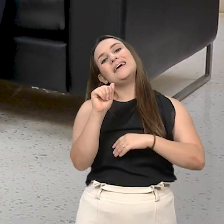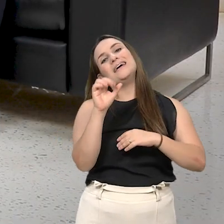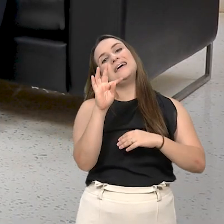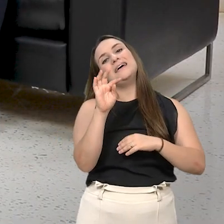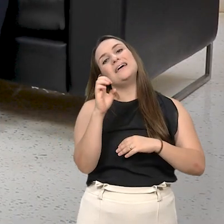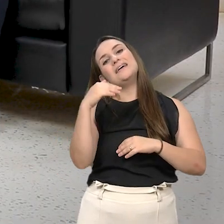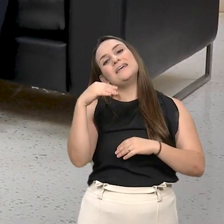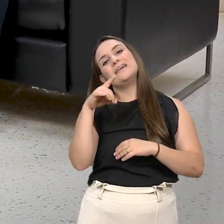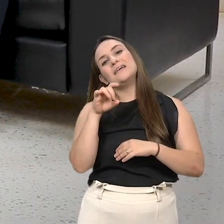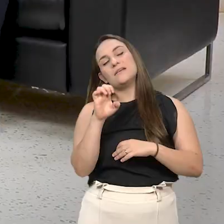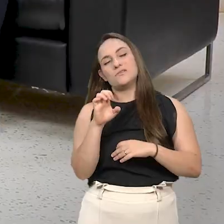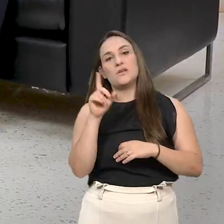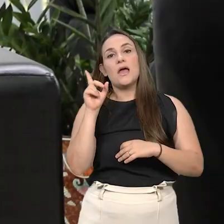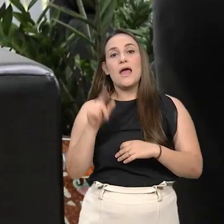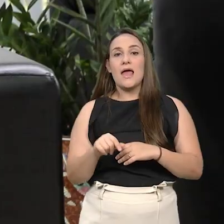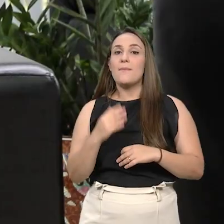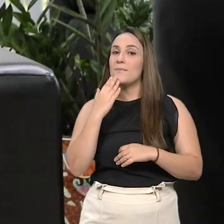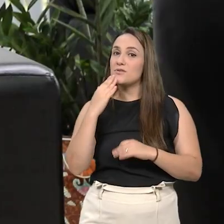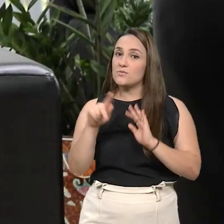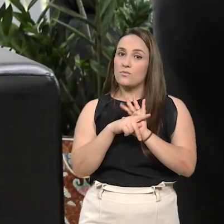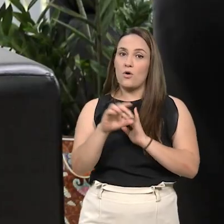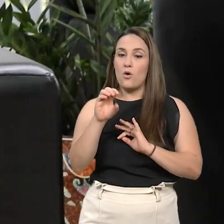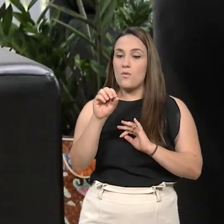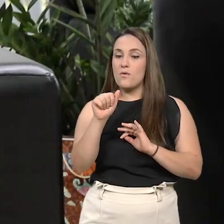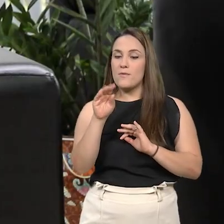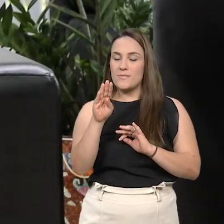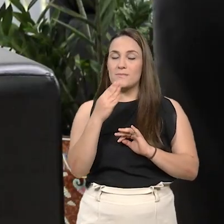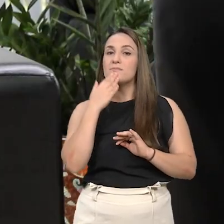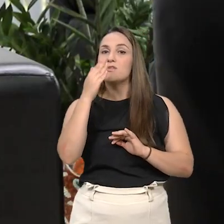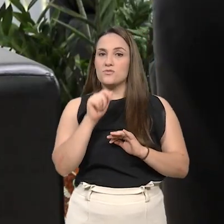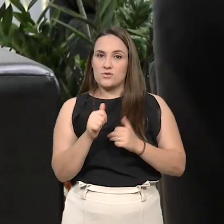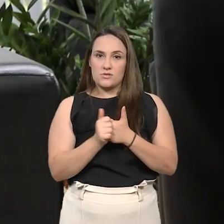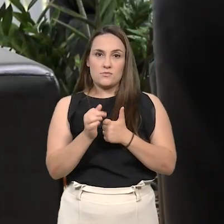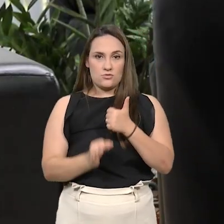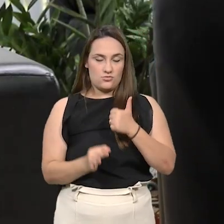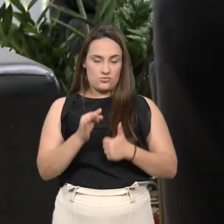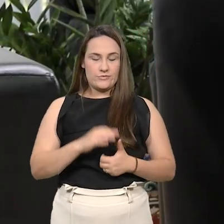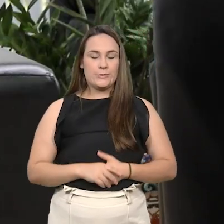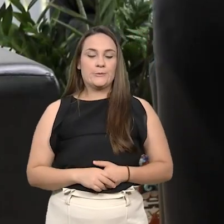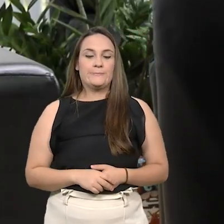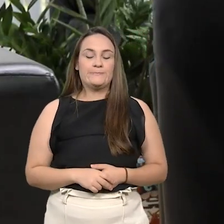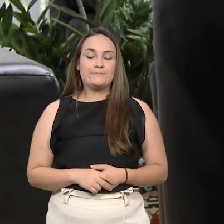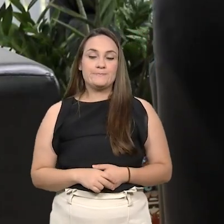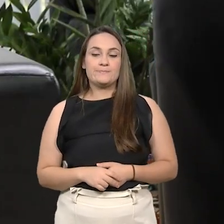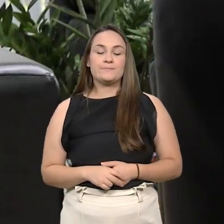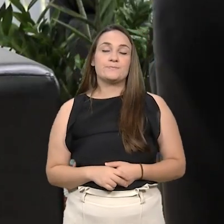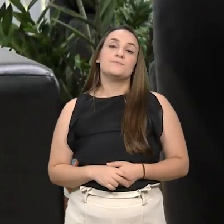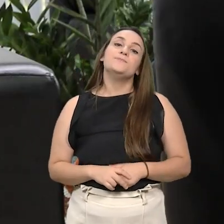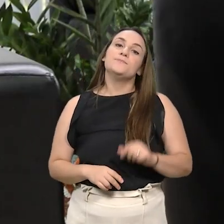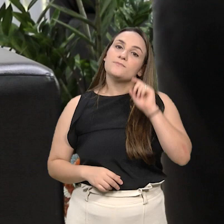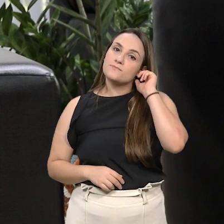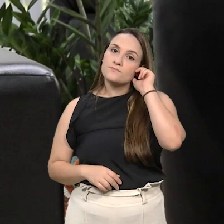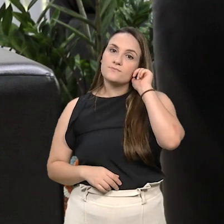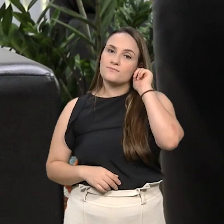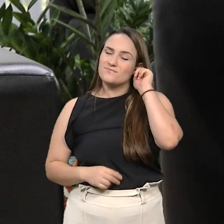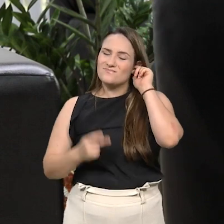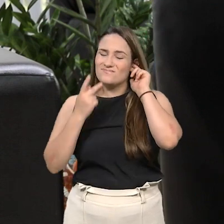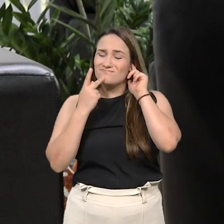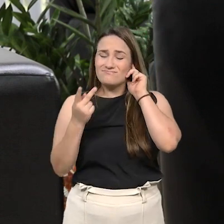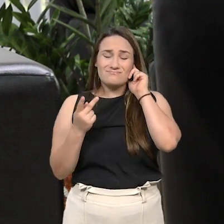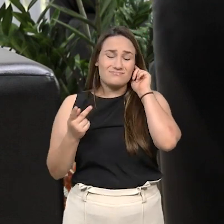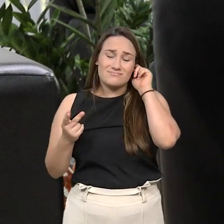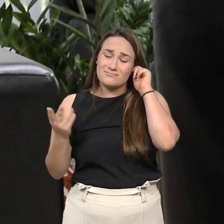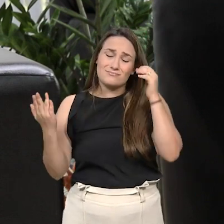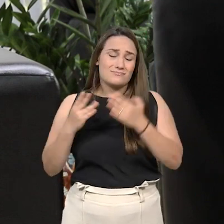uma demanda trazida pela Ordem dos Advogados do Brasil, à administração do Tribunal de Justiça, em que se colocou justamente essa dificuldade de